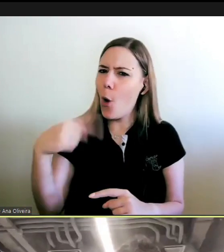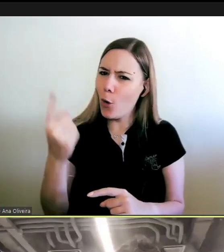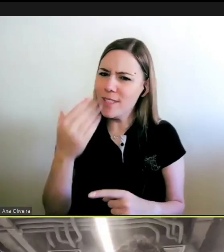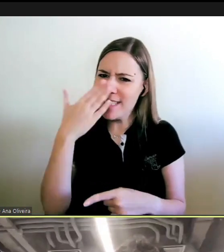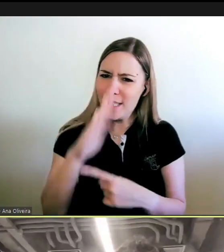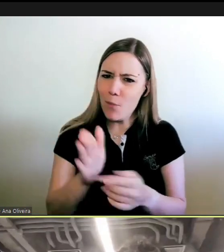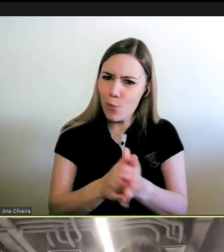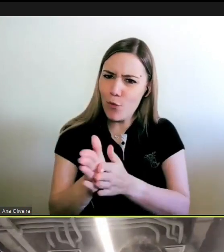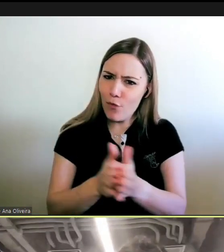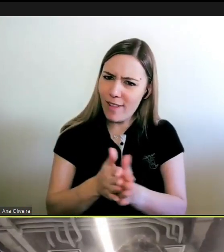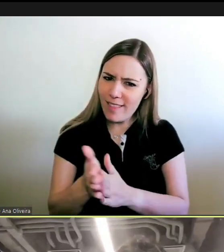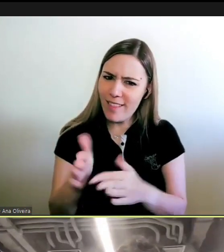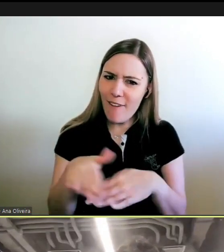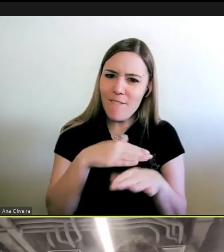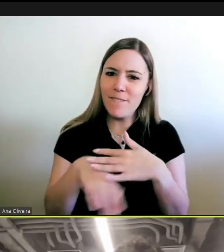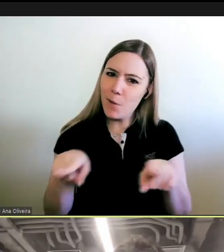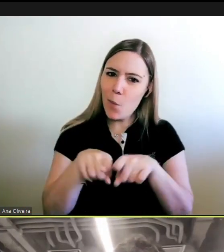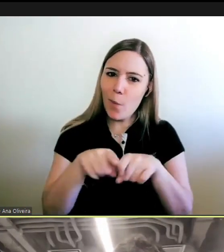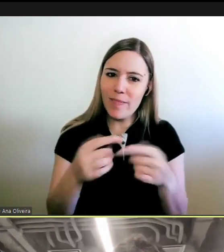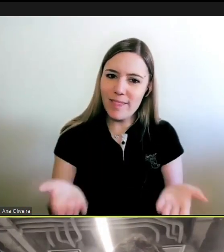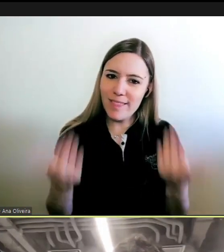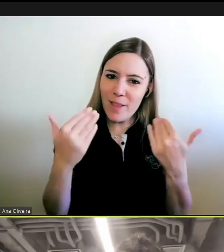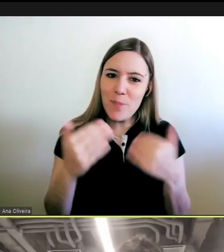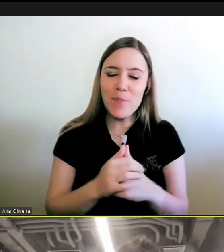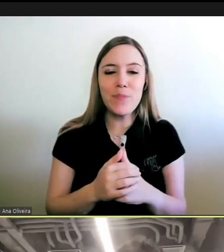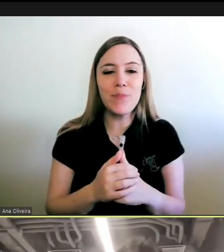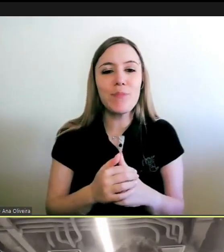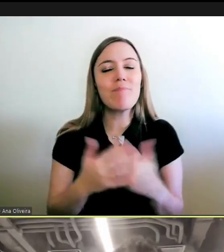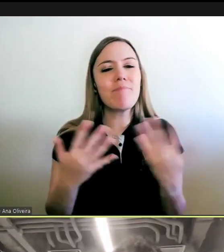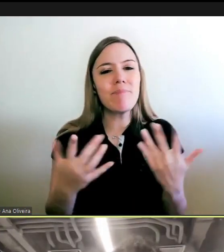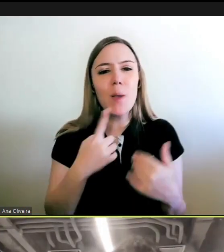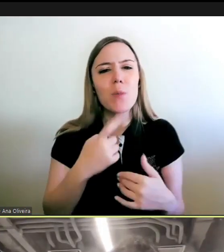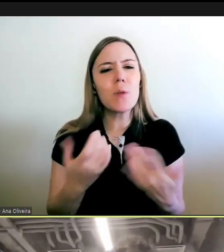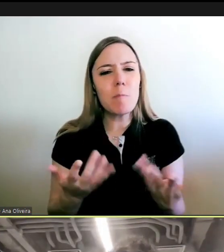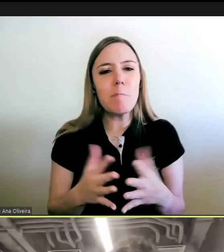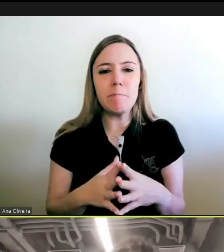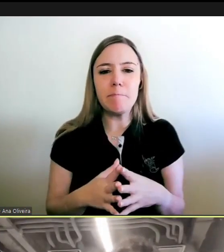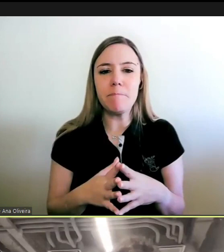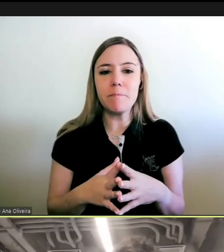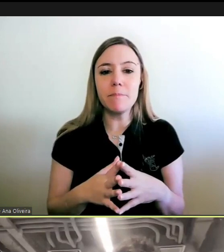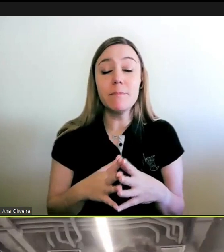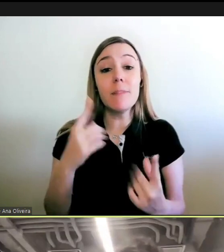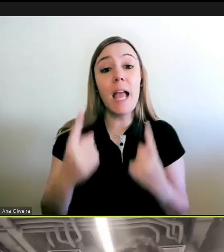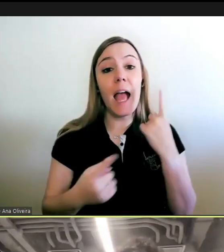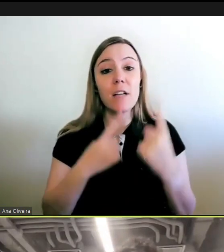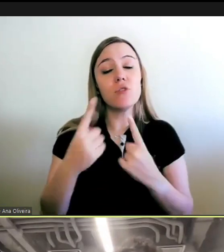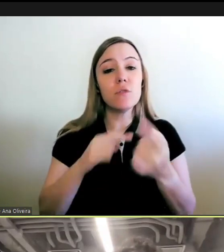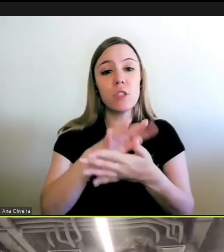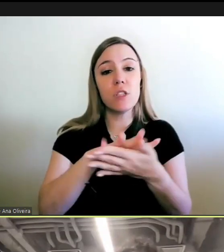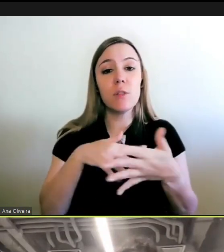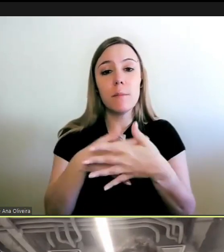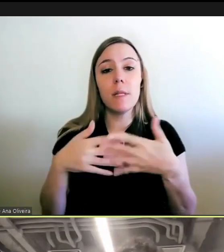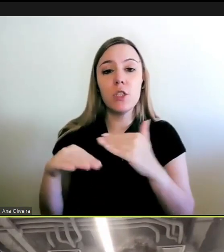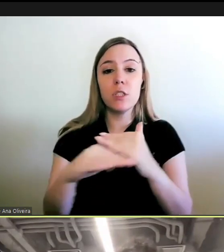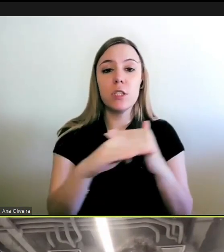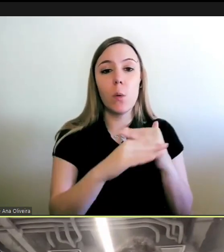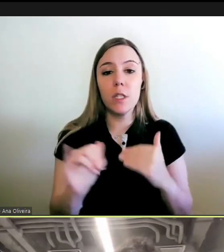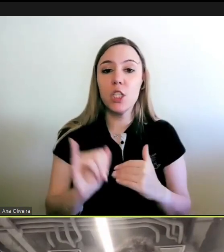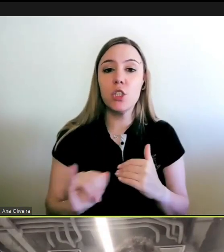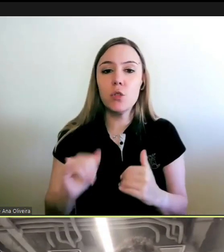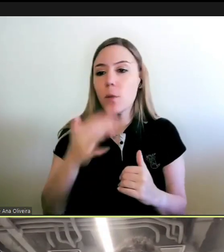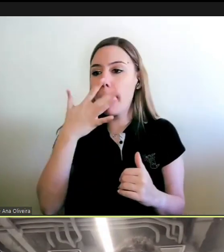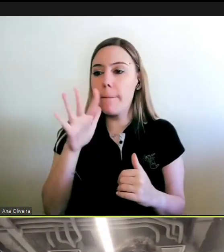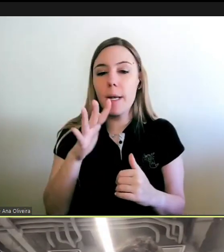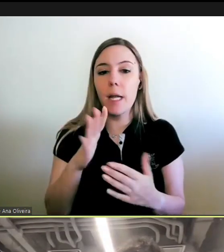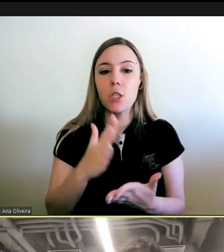exemplo, é a seguinte, é assim mesmo. Muitas vezes os planos de igualdade na instituição parecem ser apenas